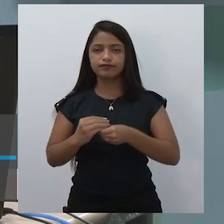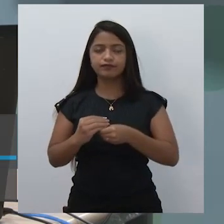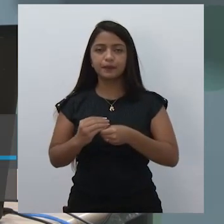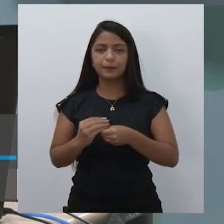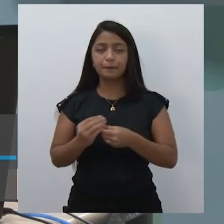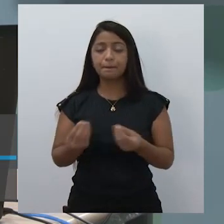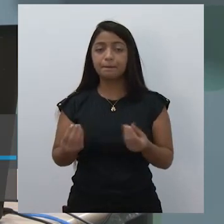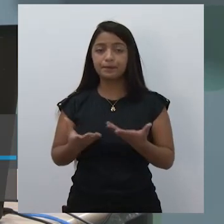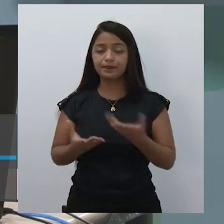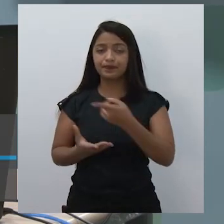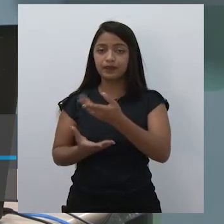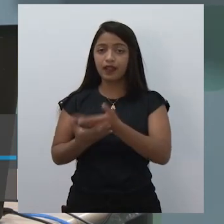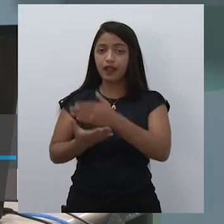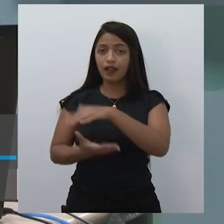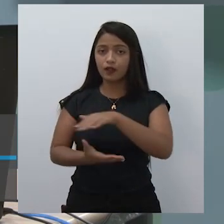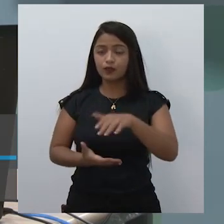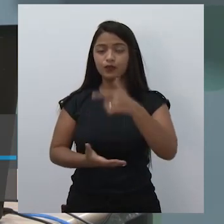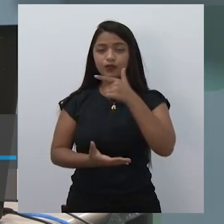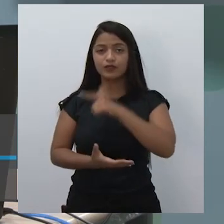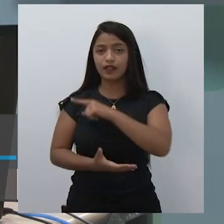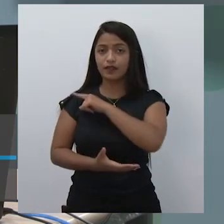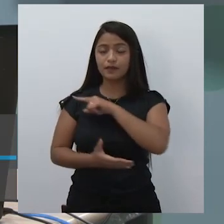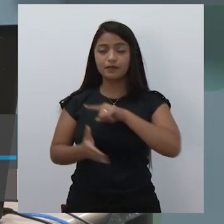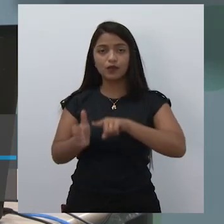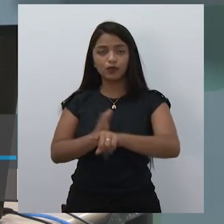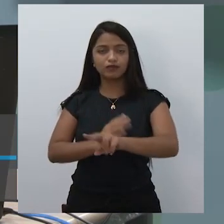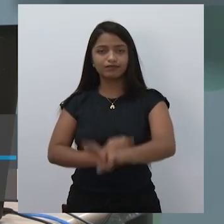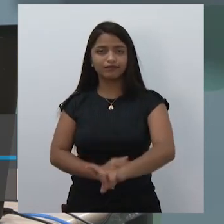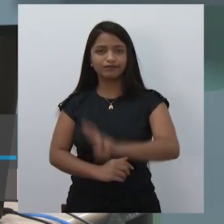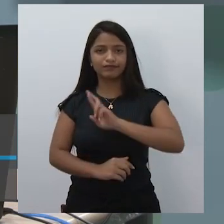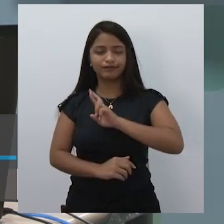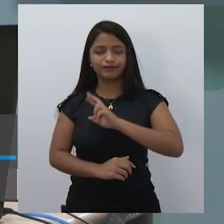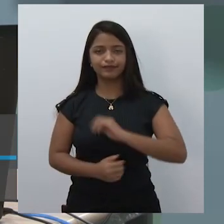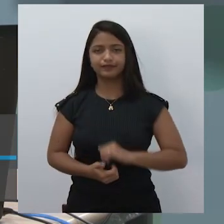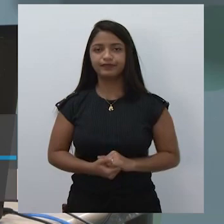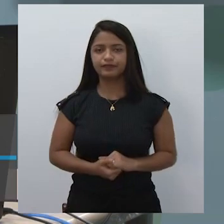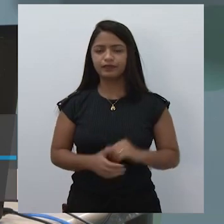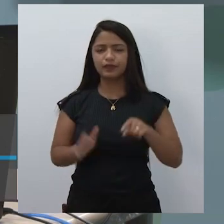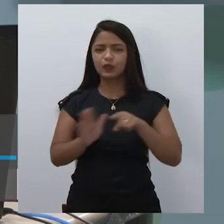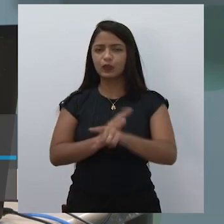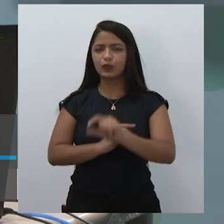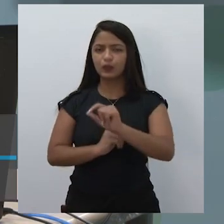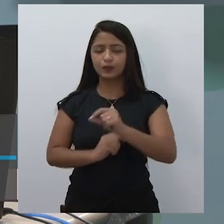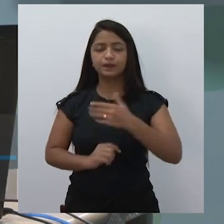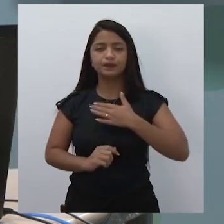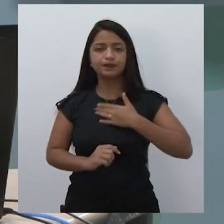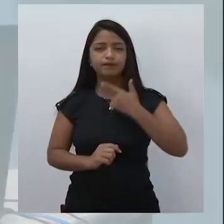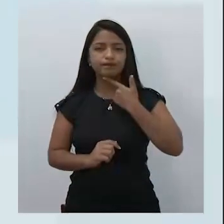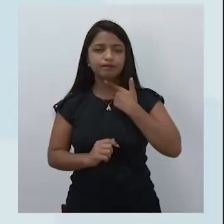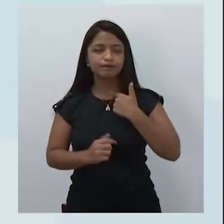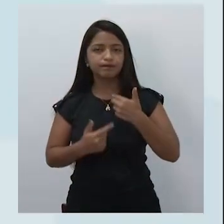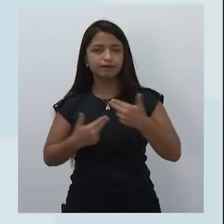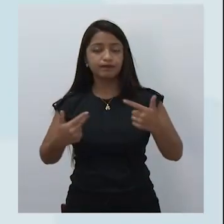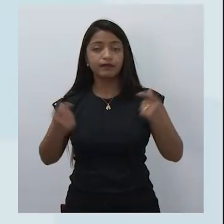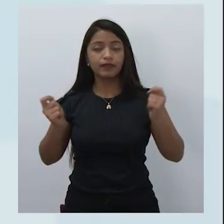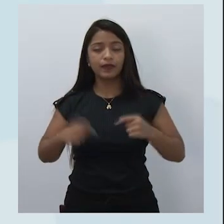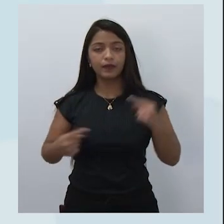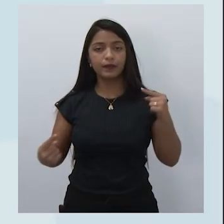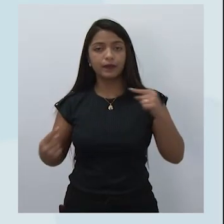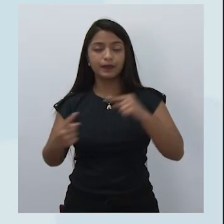o estudante responder essa pergunta: como os meus desejos podem ser compatibilizados com a cidadania,